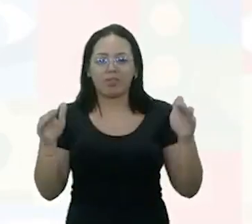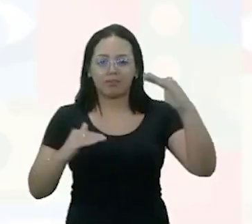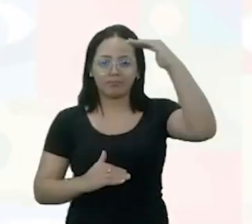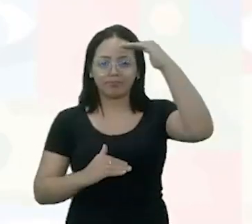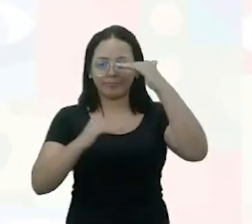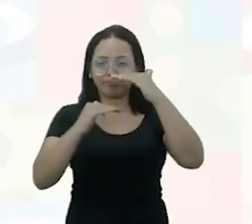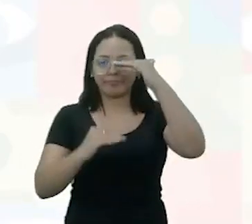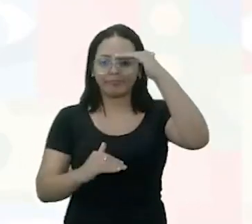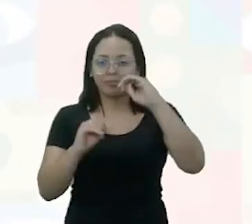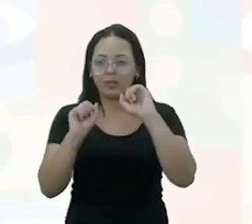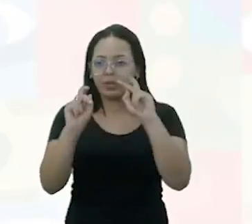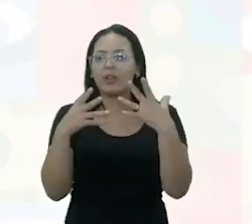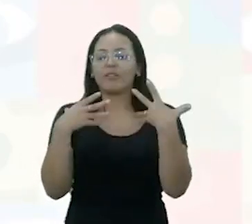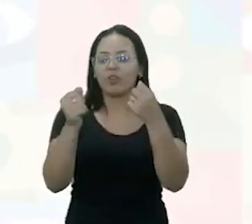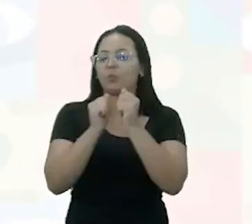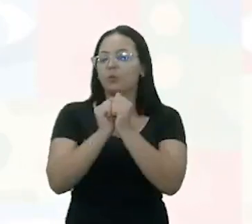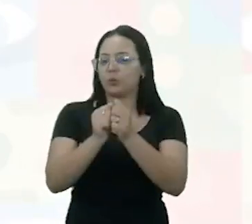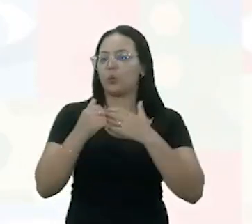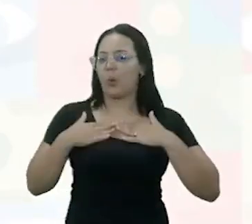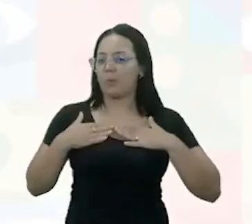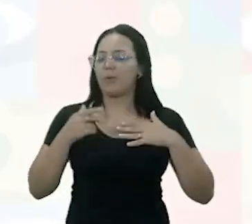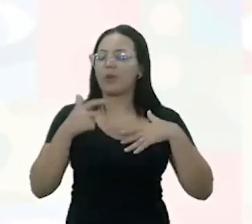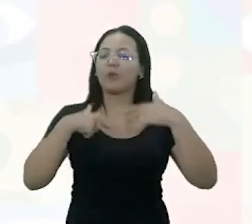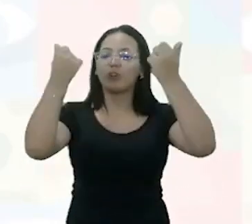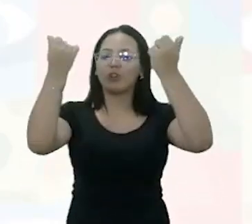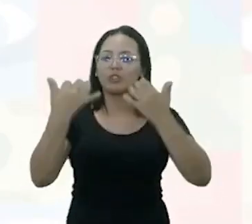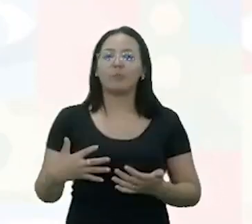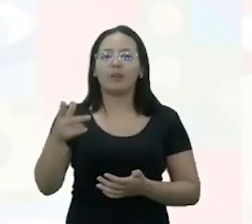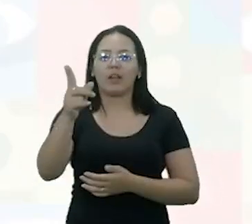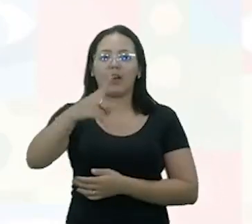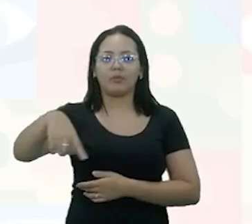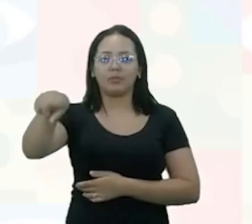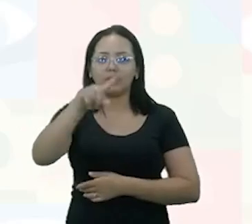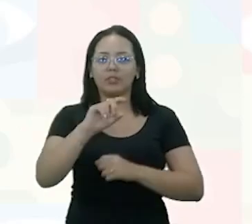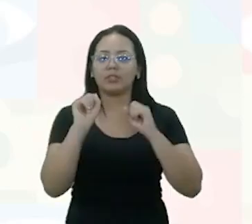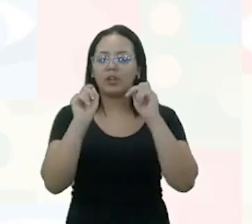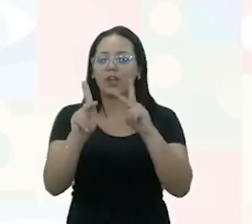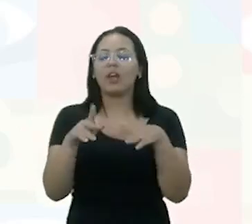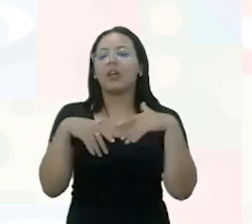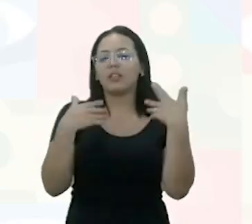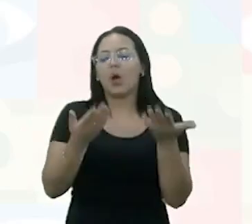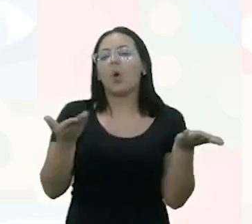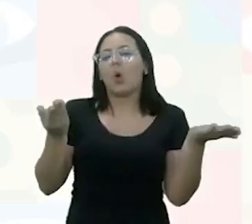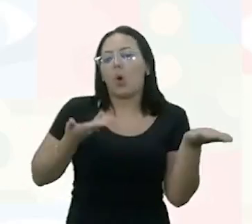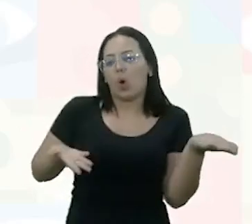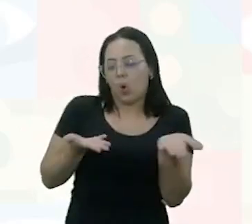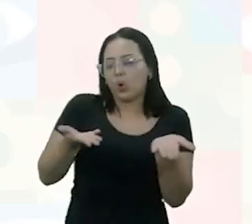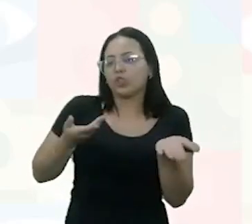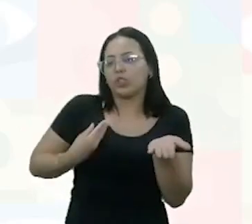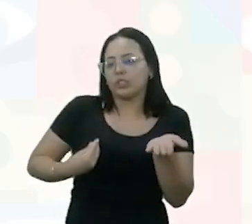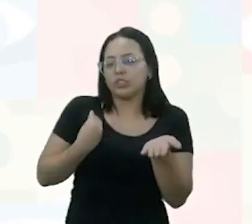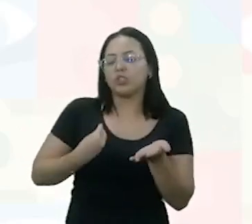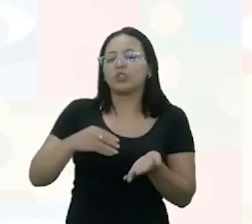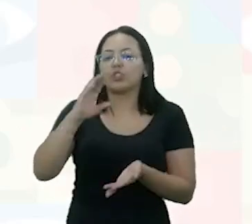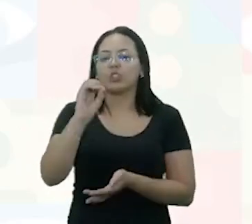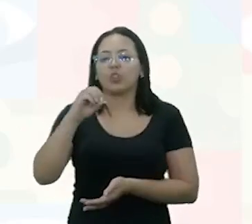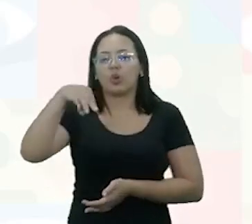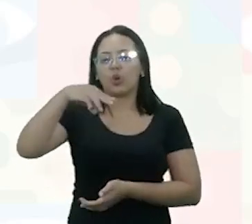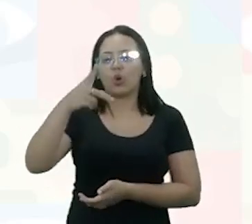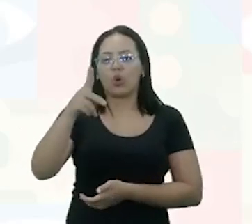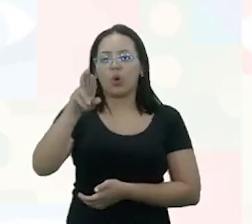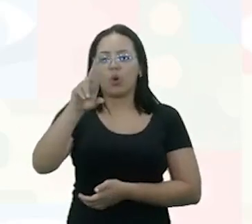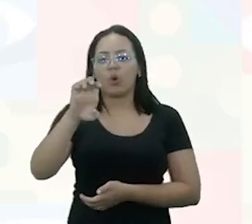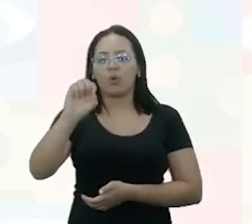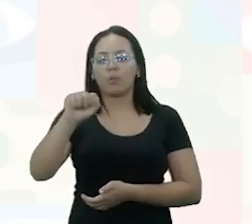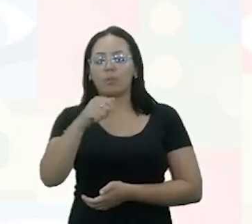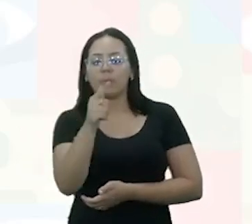vão vir aqui comigo, que eu vou explicar a vocês. Existem, hoje a compressão de imagens. A gente